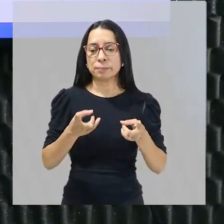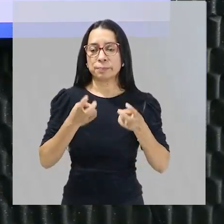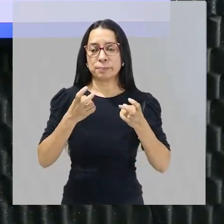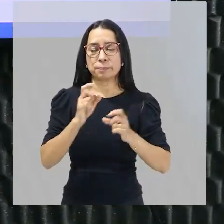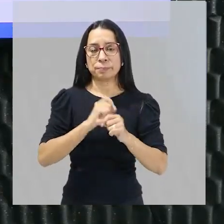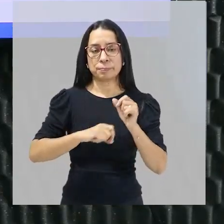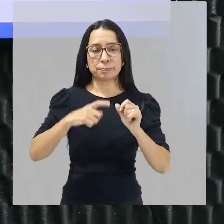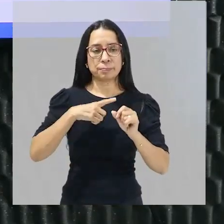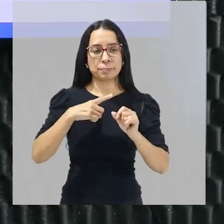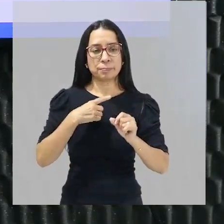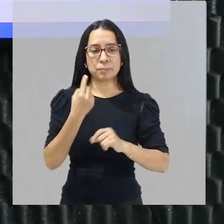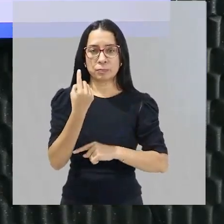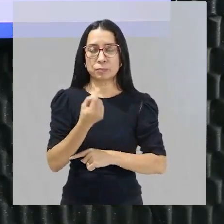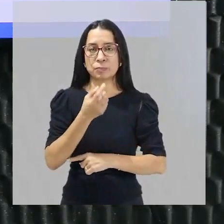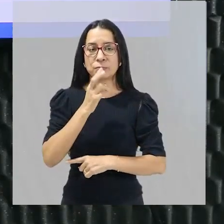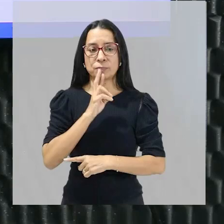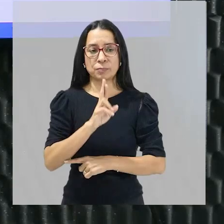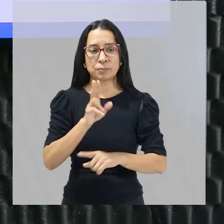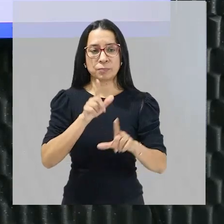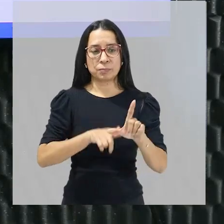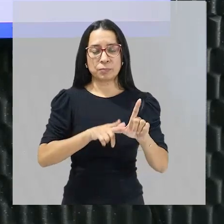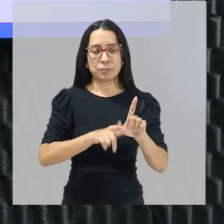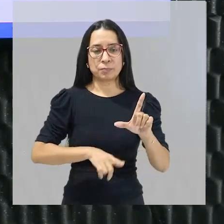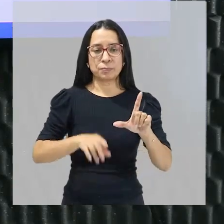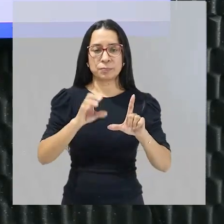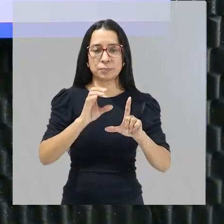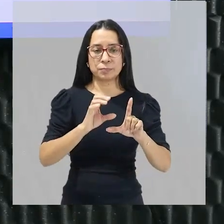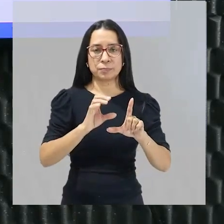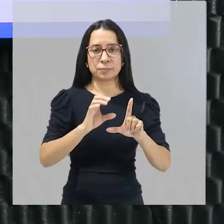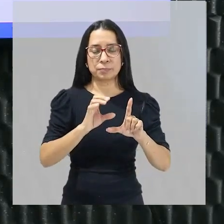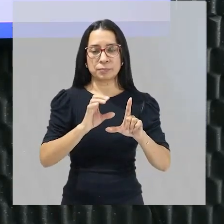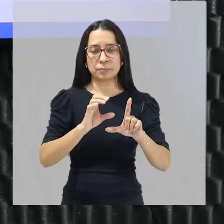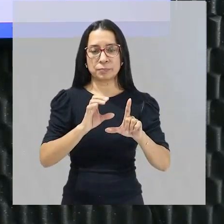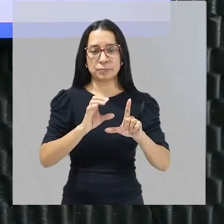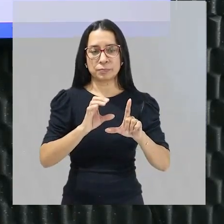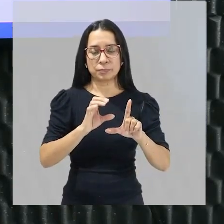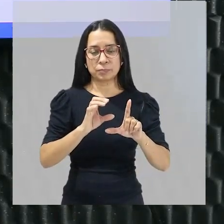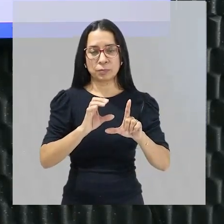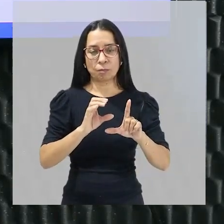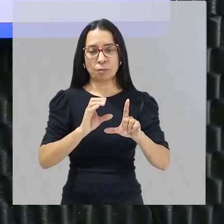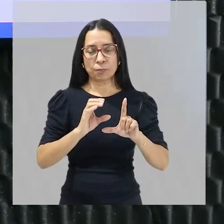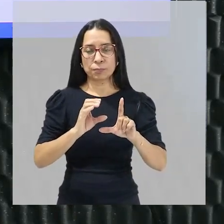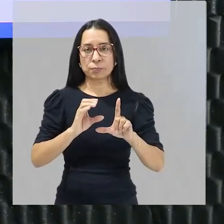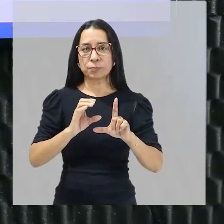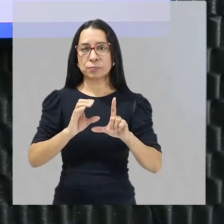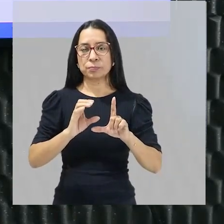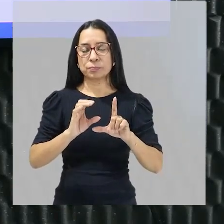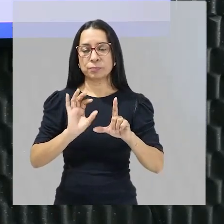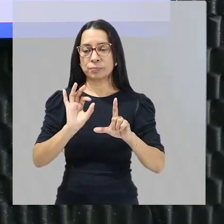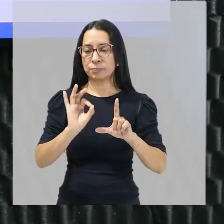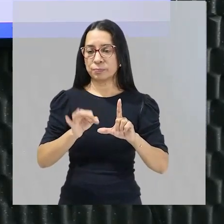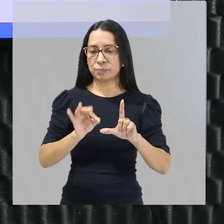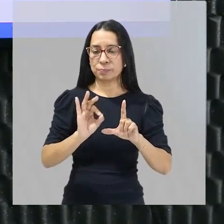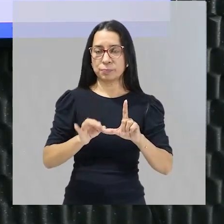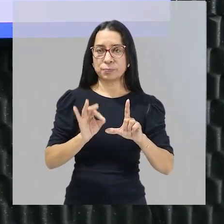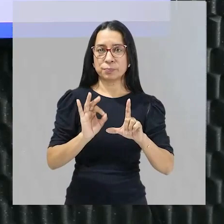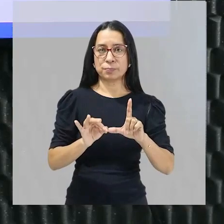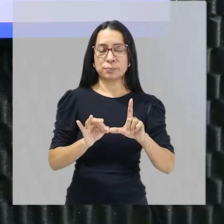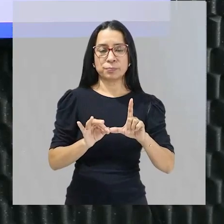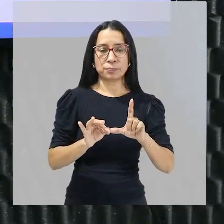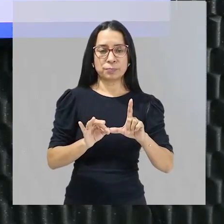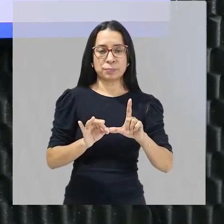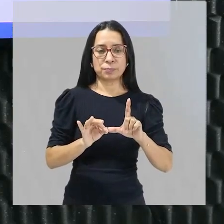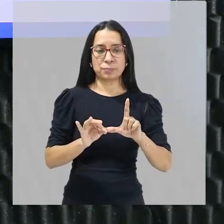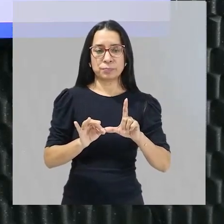que nós só temos uma alternativa, marcar a letra C de casa. Marque para você aí a letra C de casa,